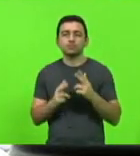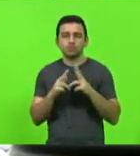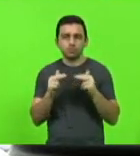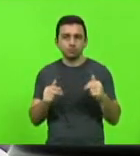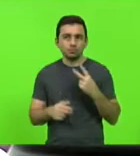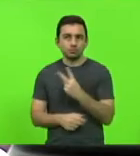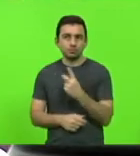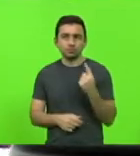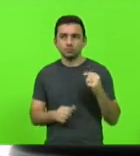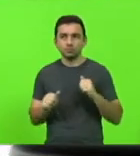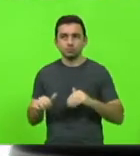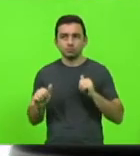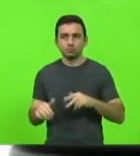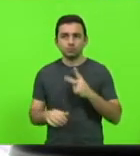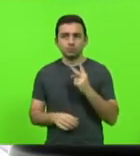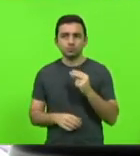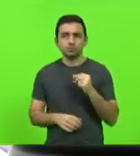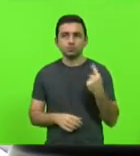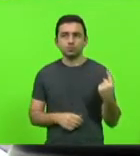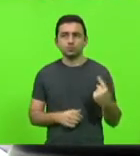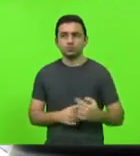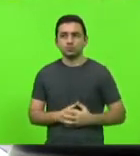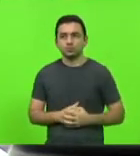21 de setembro de 2021.